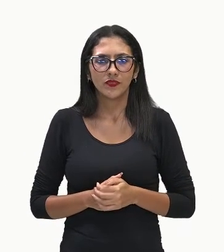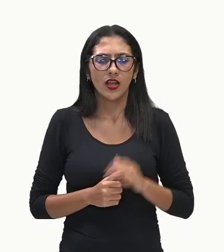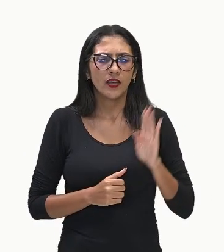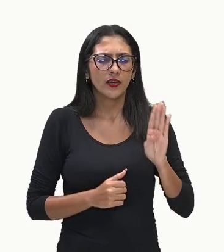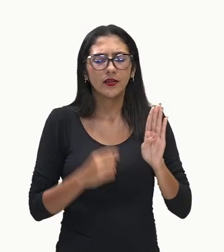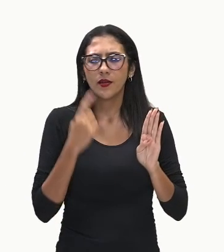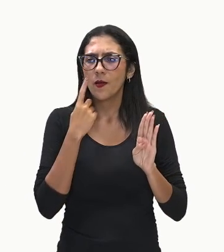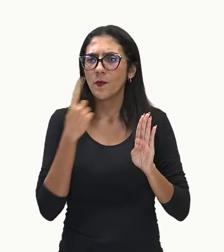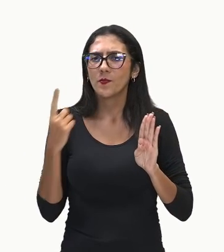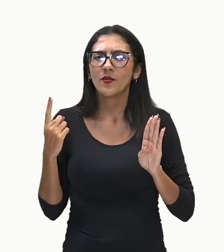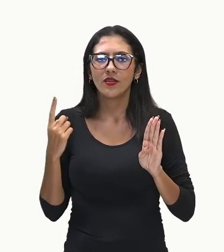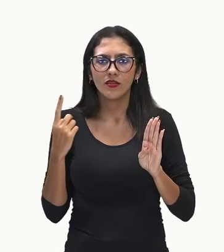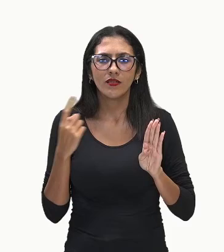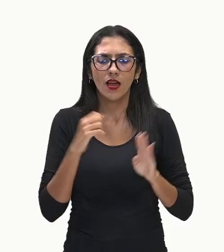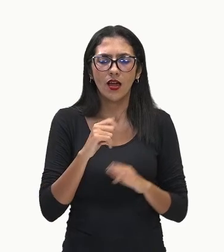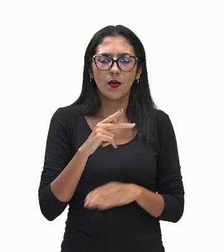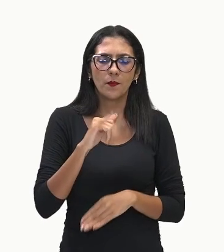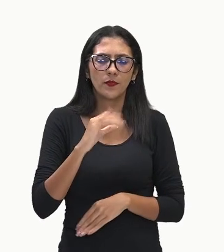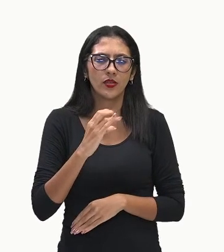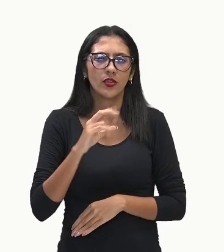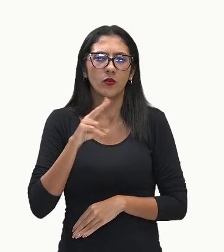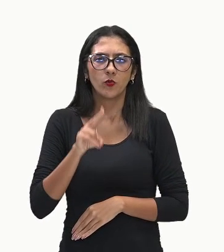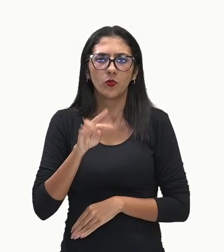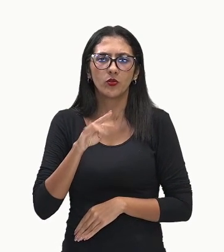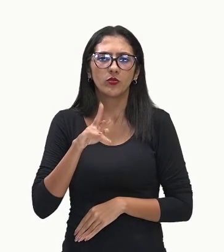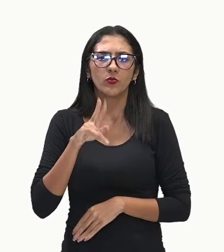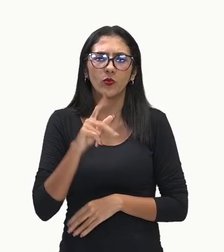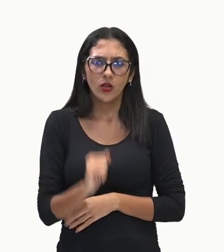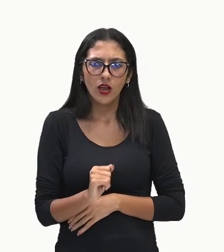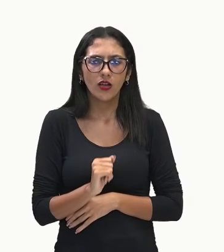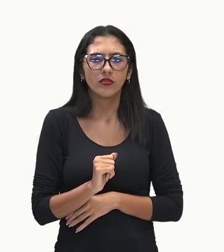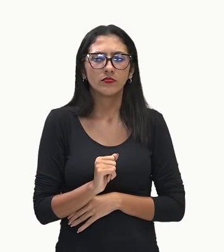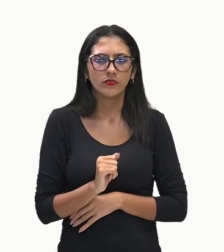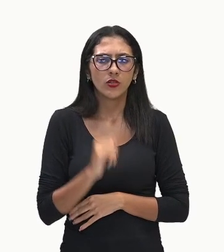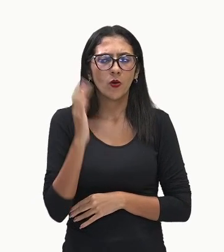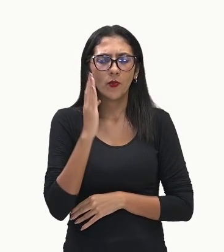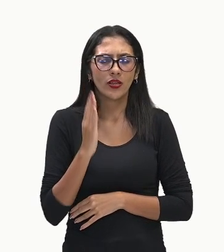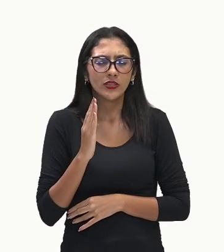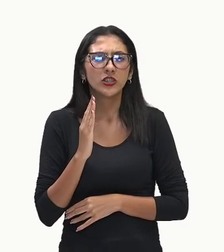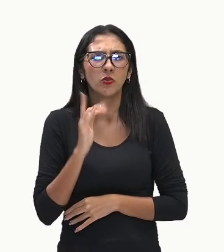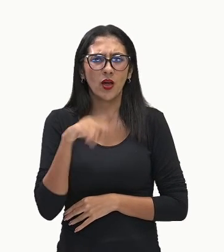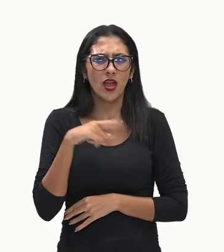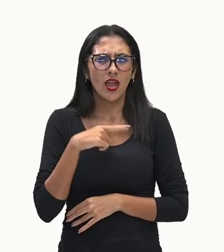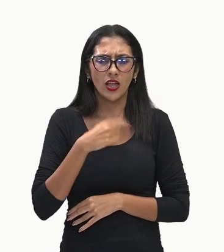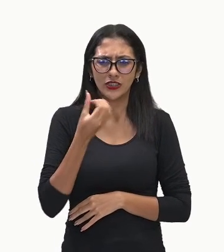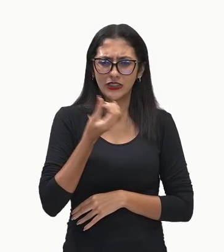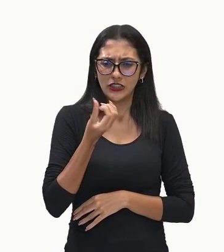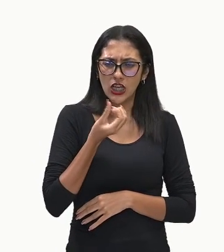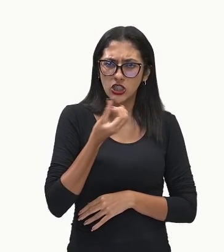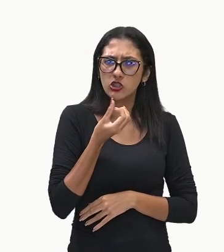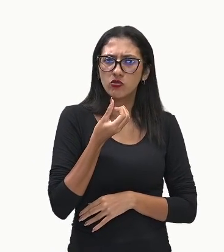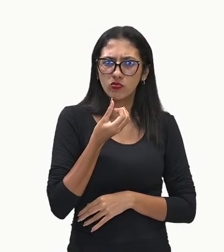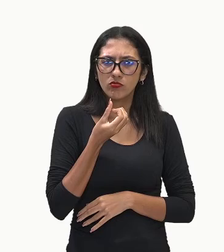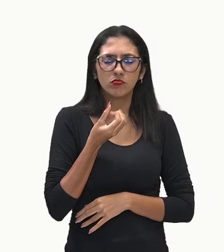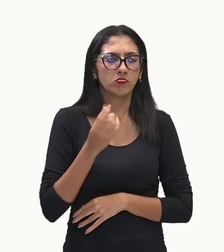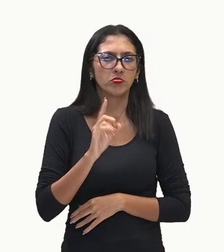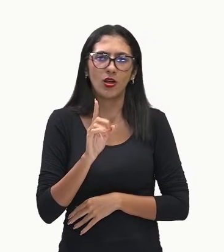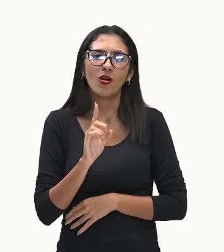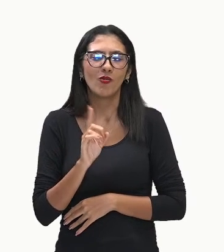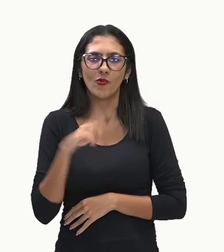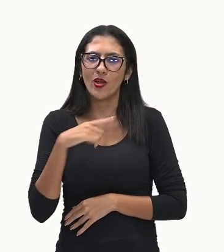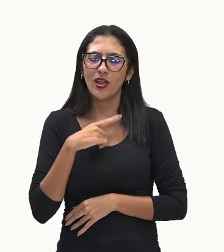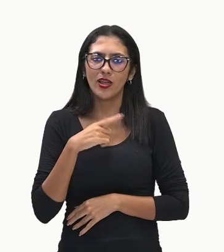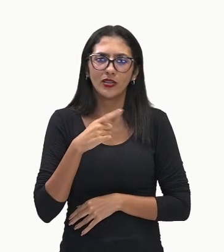mel. A apicultura se expande e coloca o país entre os 6 primeiros. Já cai fora. O Brasil não está entre os 6 primeiros. Para falar a verdade, ele não estava nem